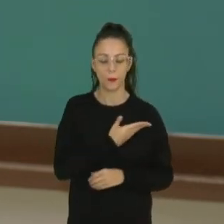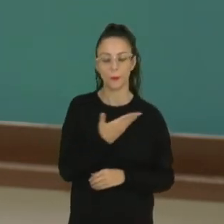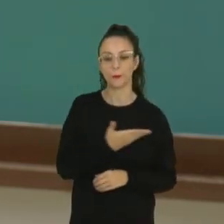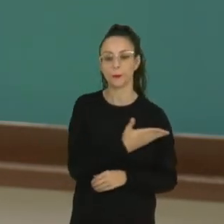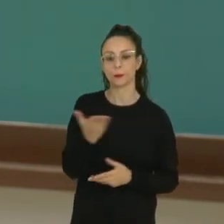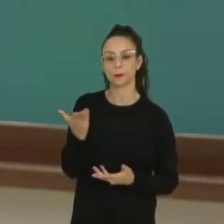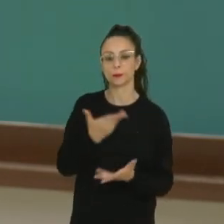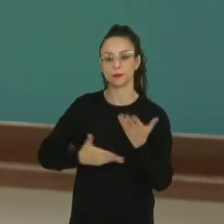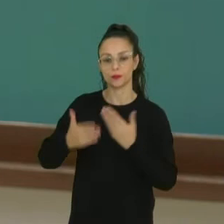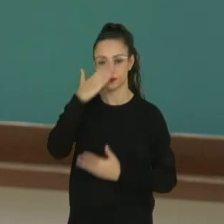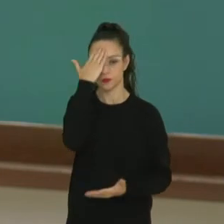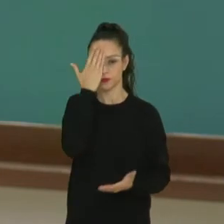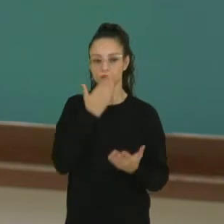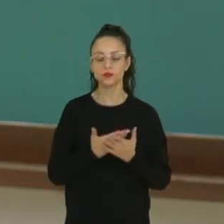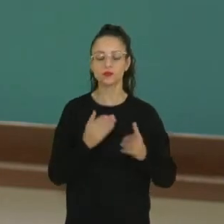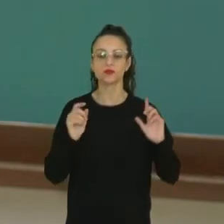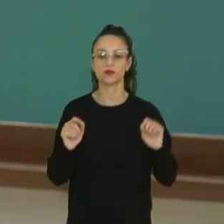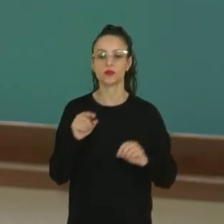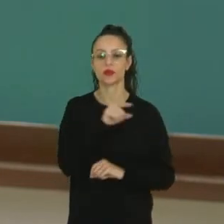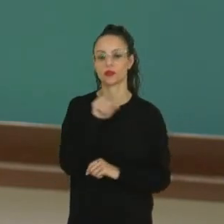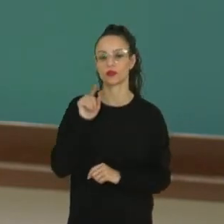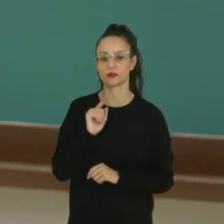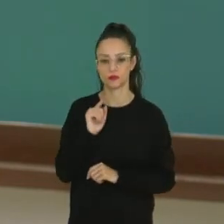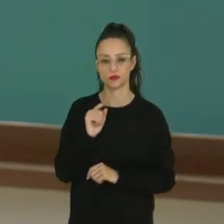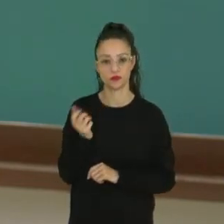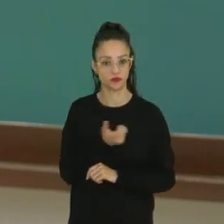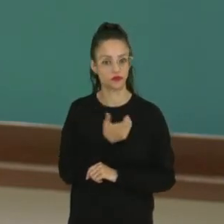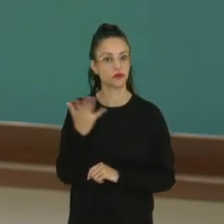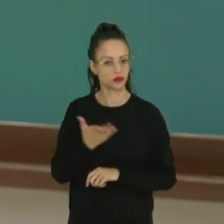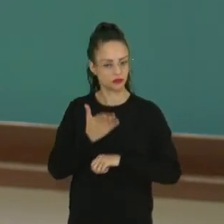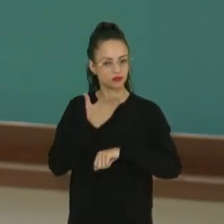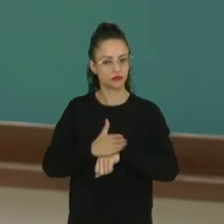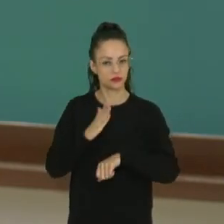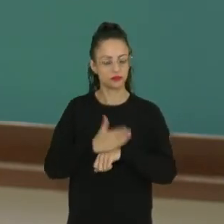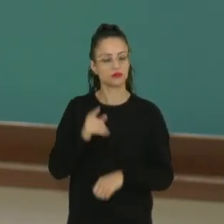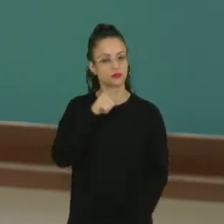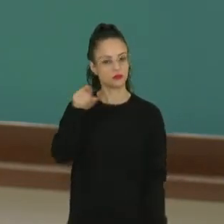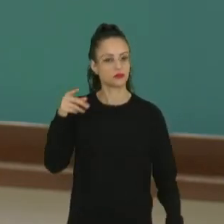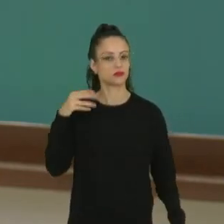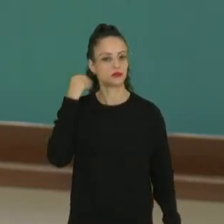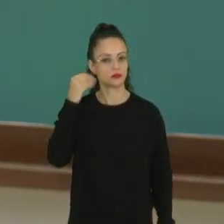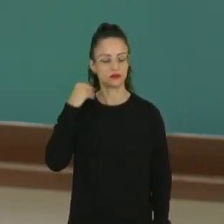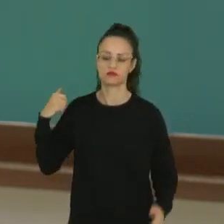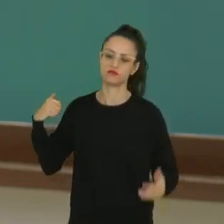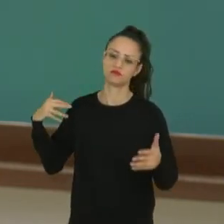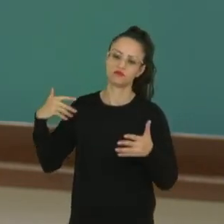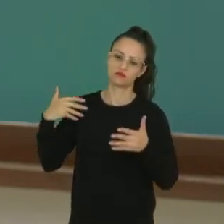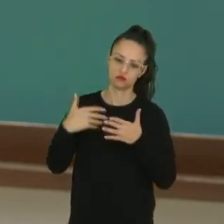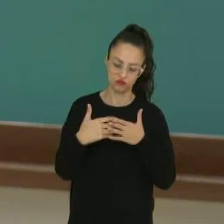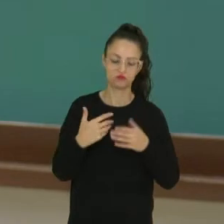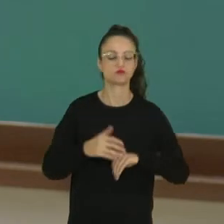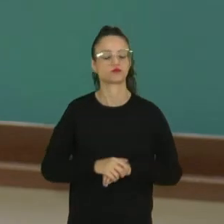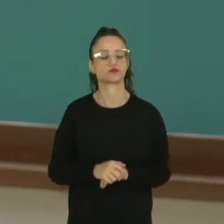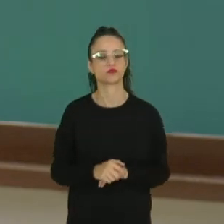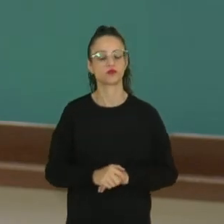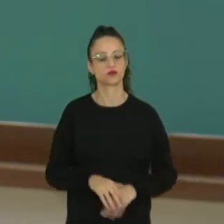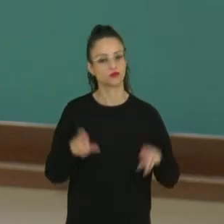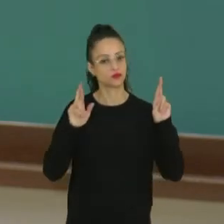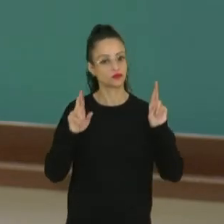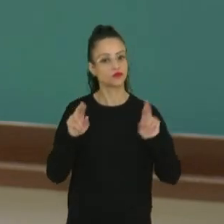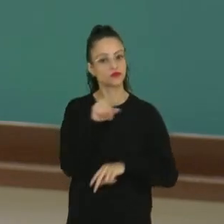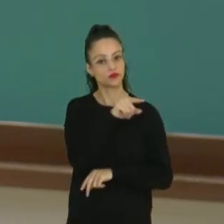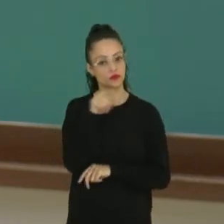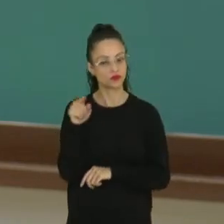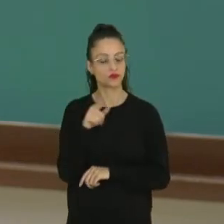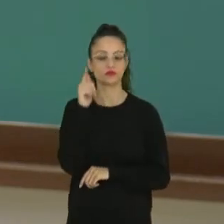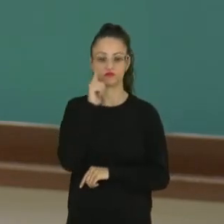colegas? Creio que tiveram muitas atividades que vocês vivenciaram ao longo, né, desse tempo. Espero que tenha sido